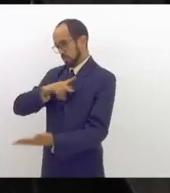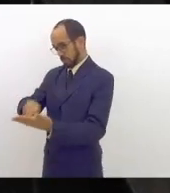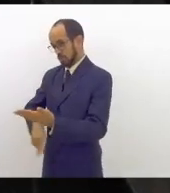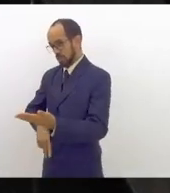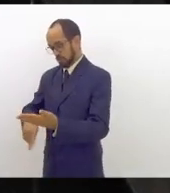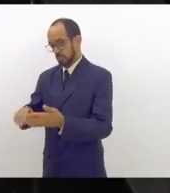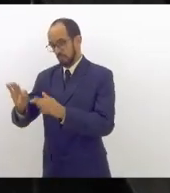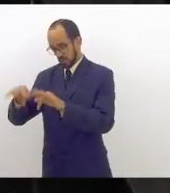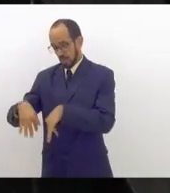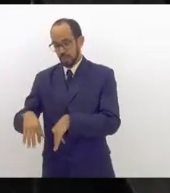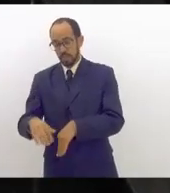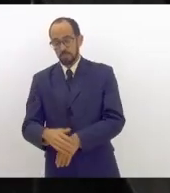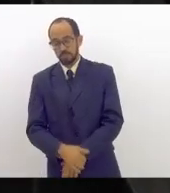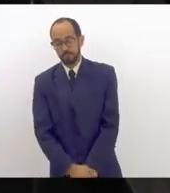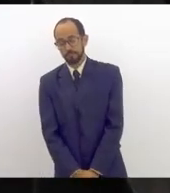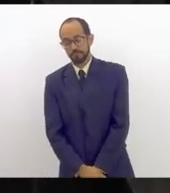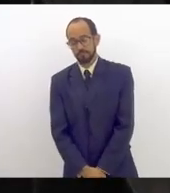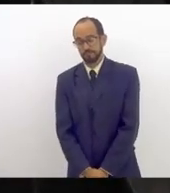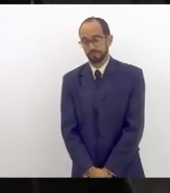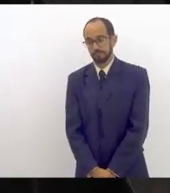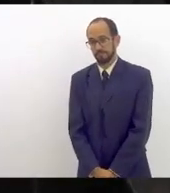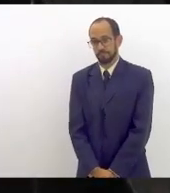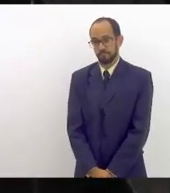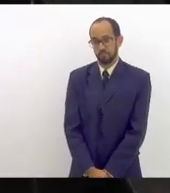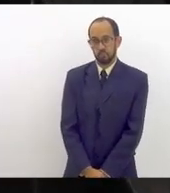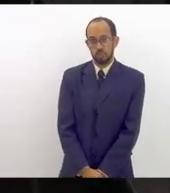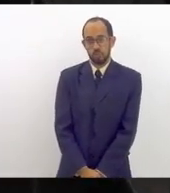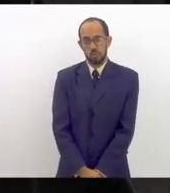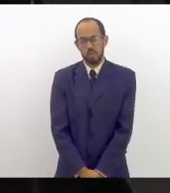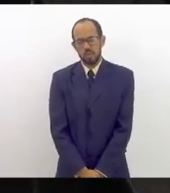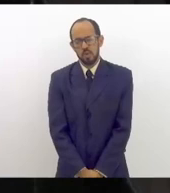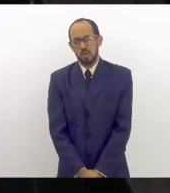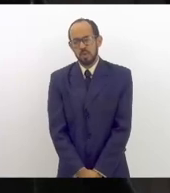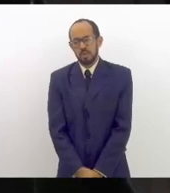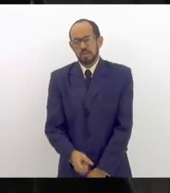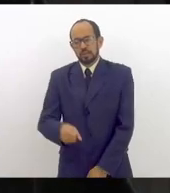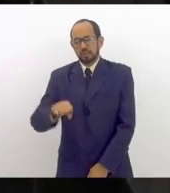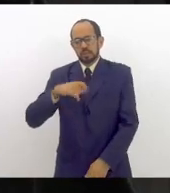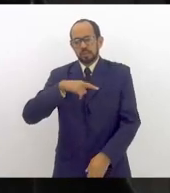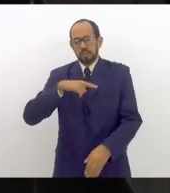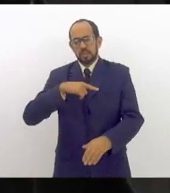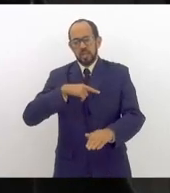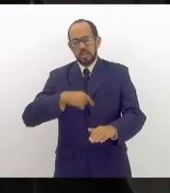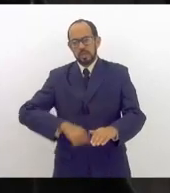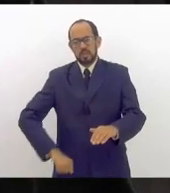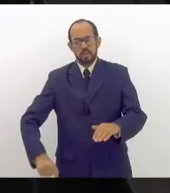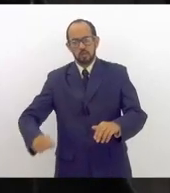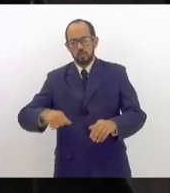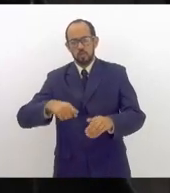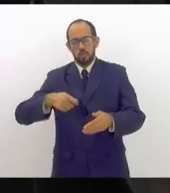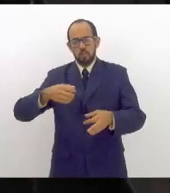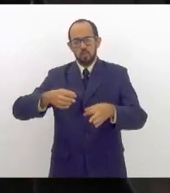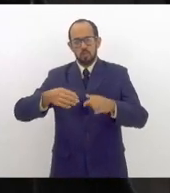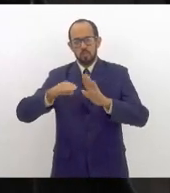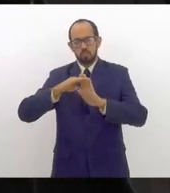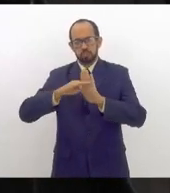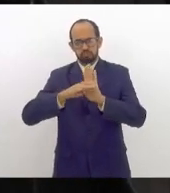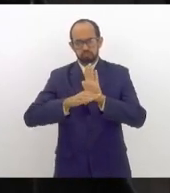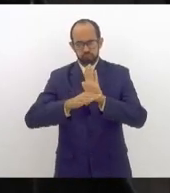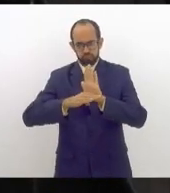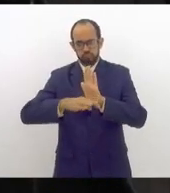concluir, é só para afirmar, se existe um ordenamento jurídico no país,